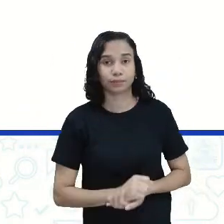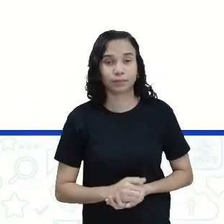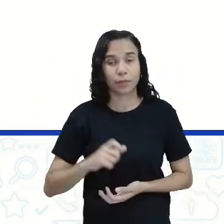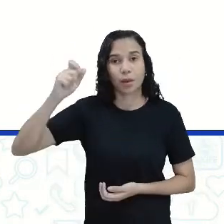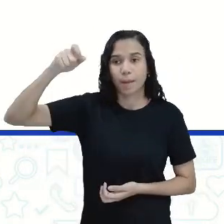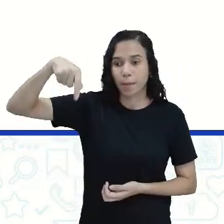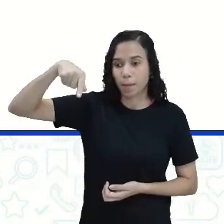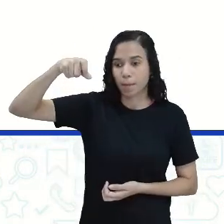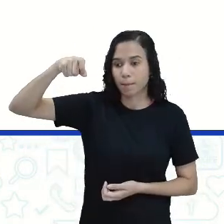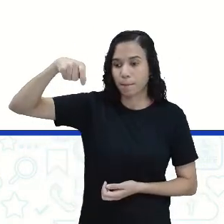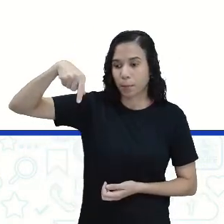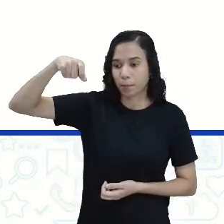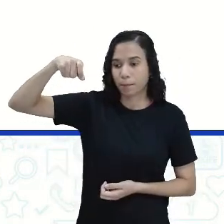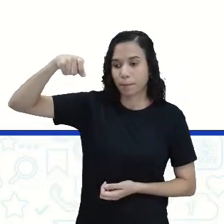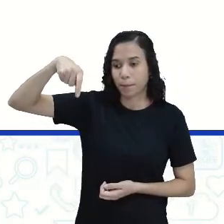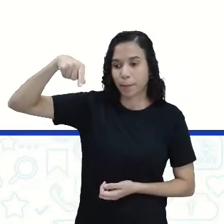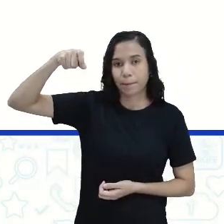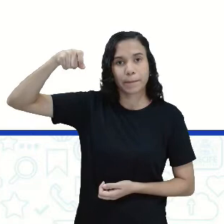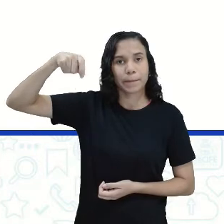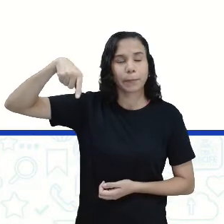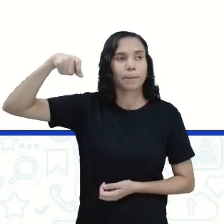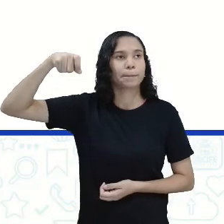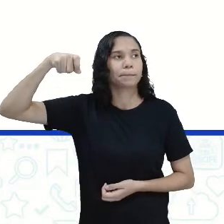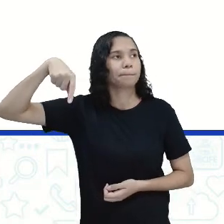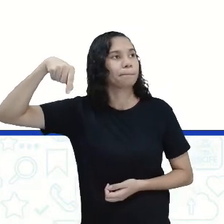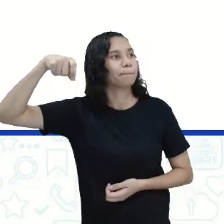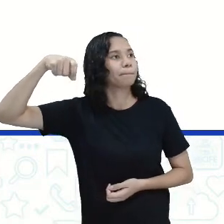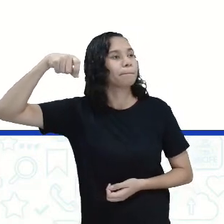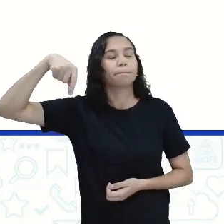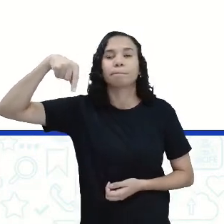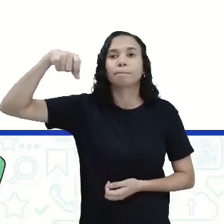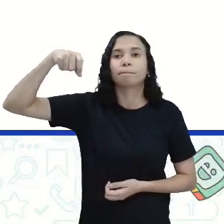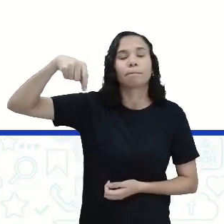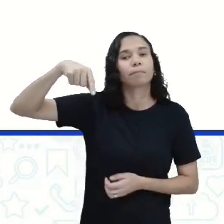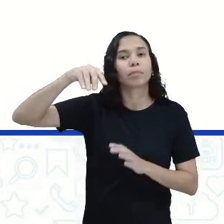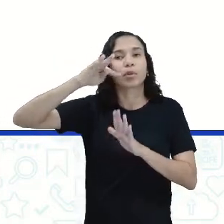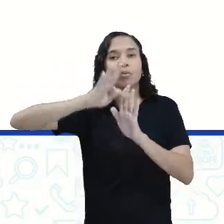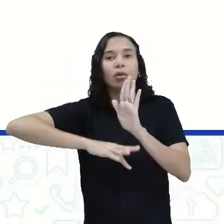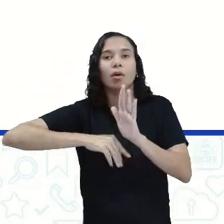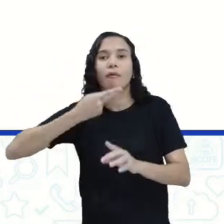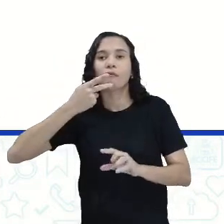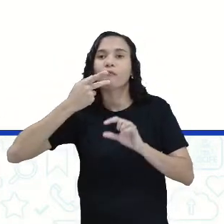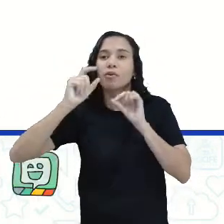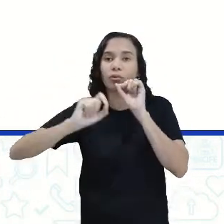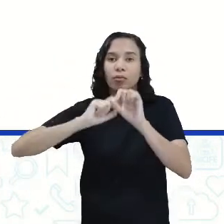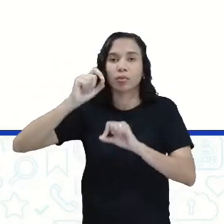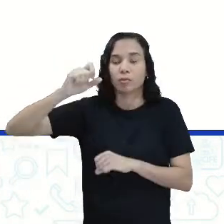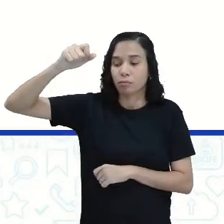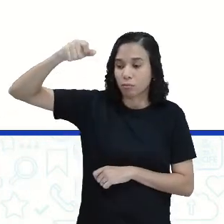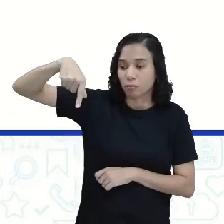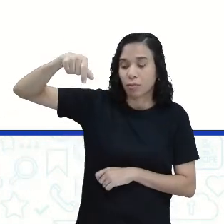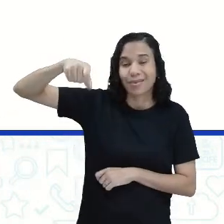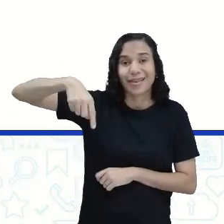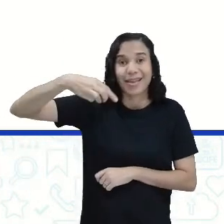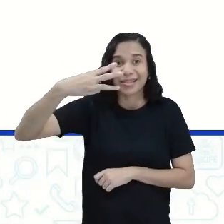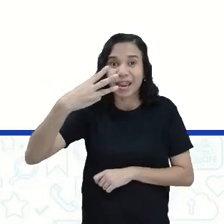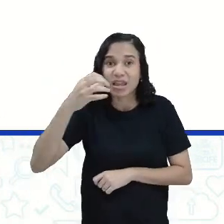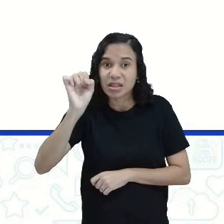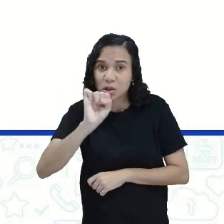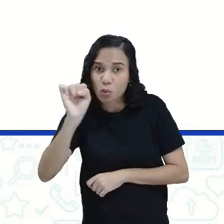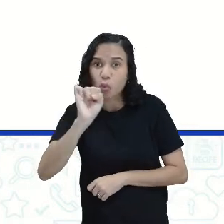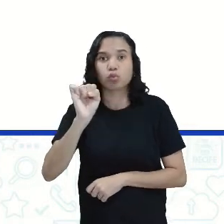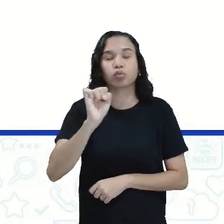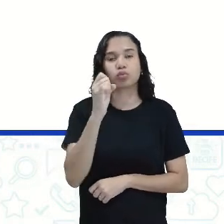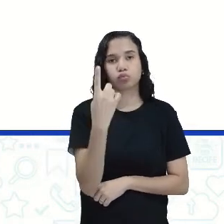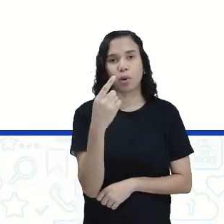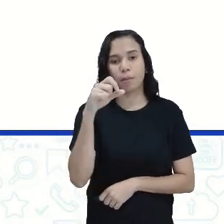tá pingando lá. Tá ilustrando, ó, torneira. E aí o texto disse que essa água, a cada 3 segundos vai cair